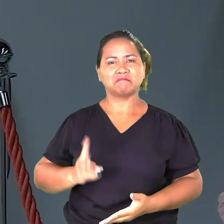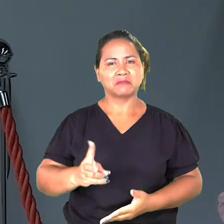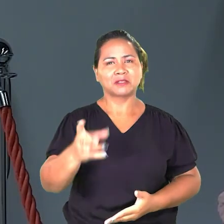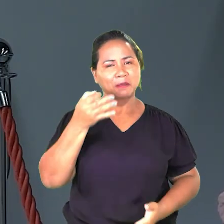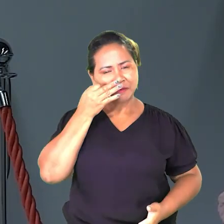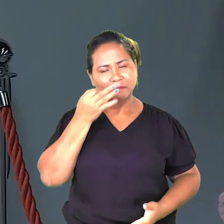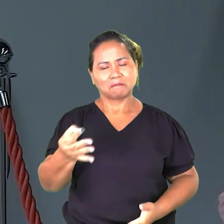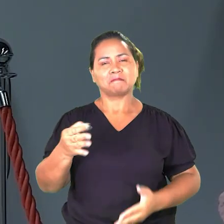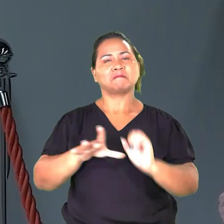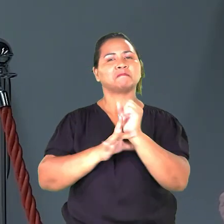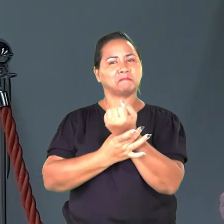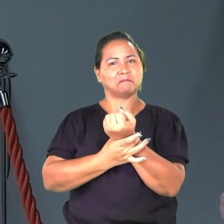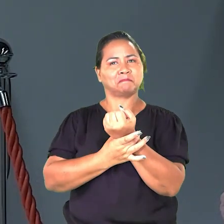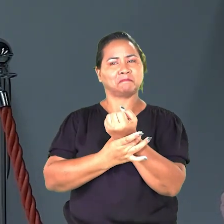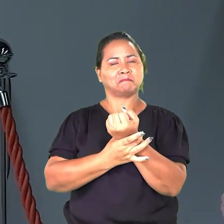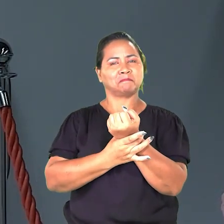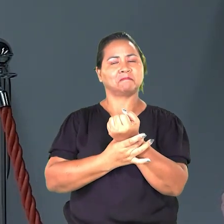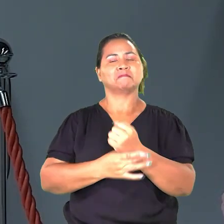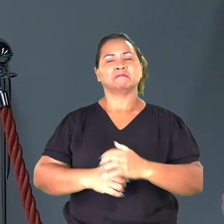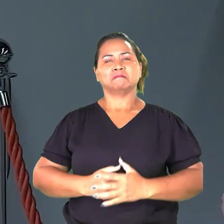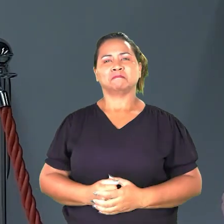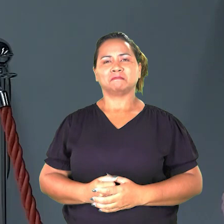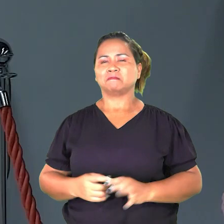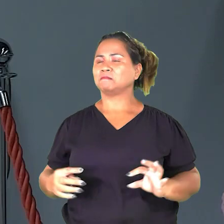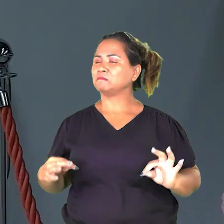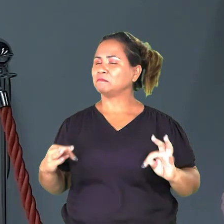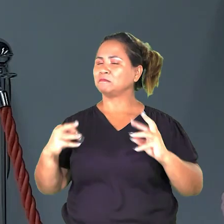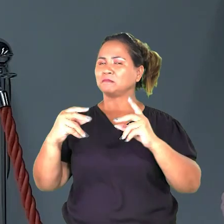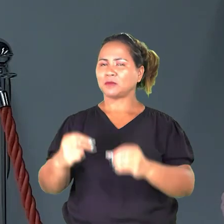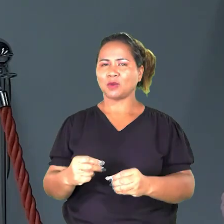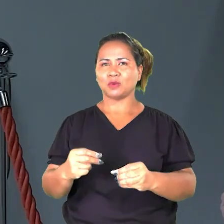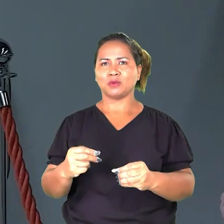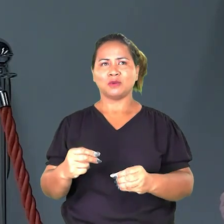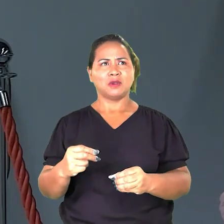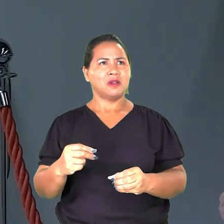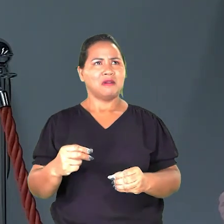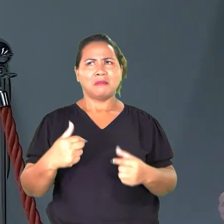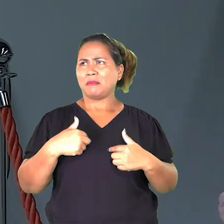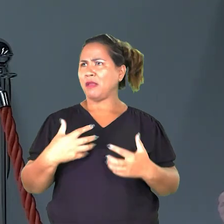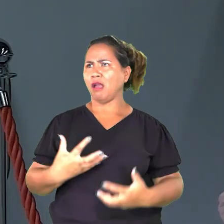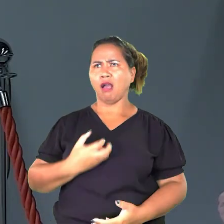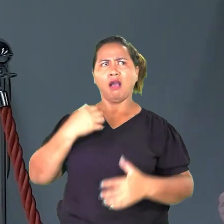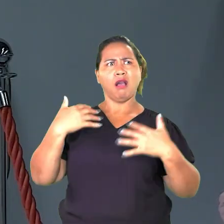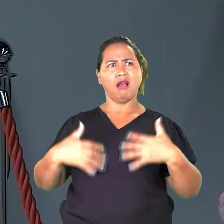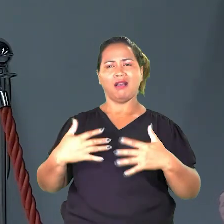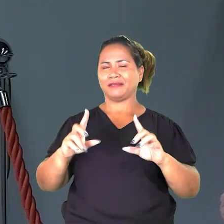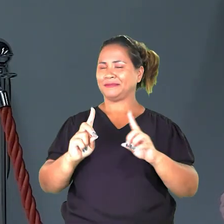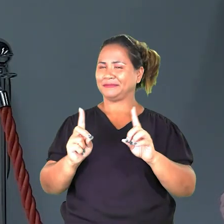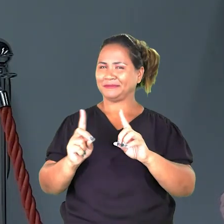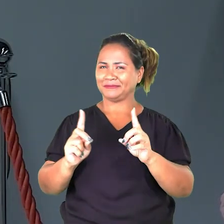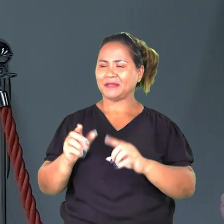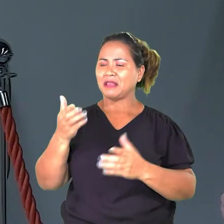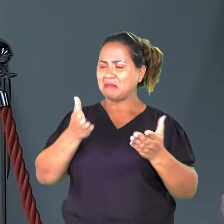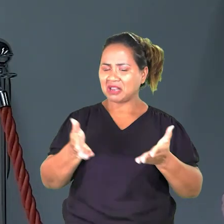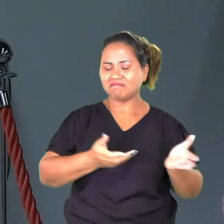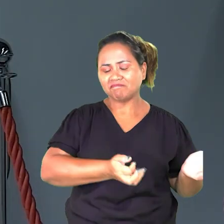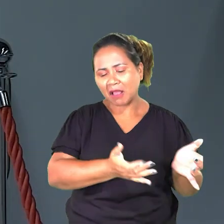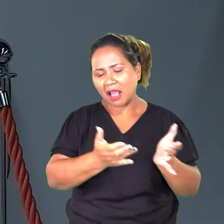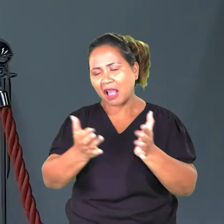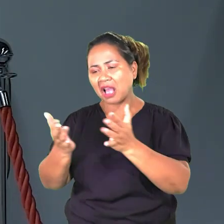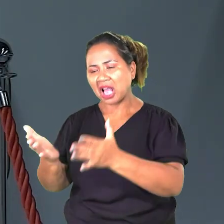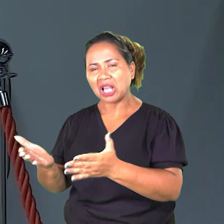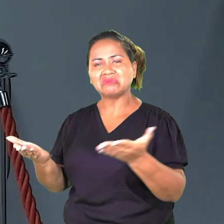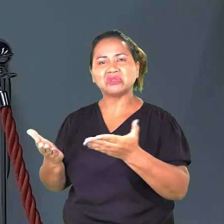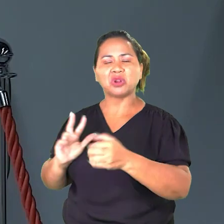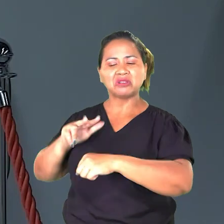especial, com seus votos brilhantes, suas intervenções seguras. E tudo isso não